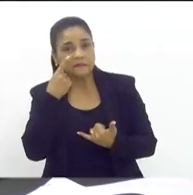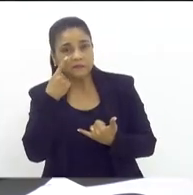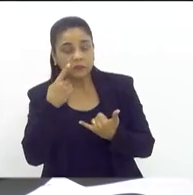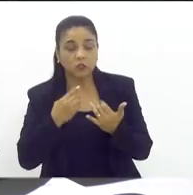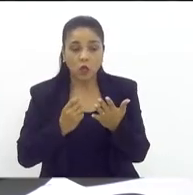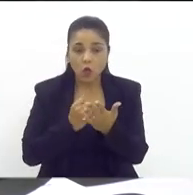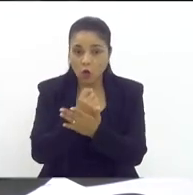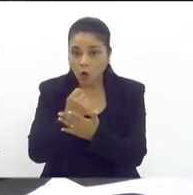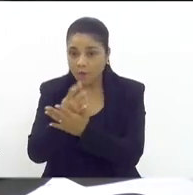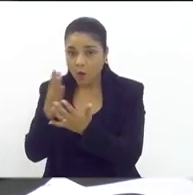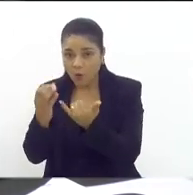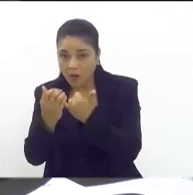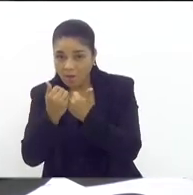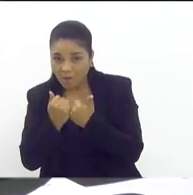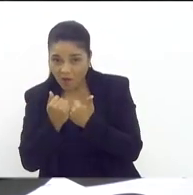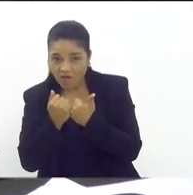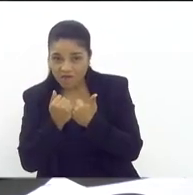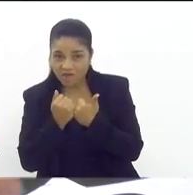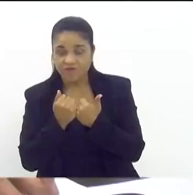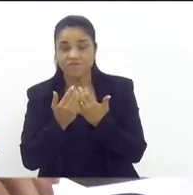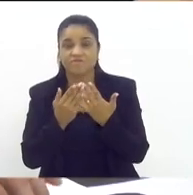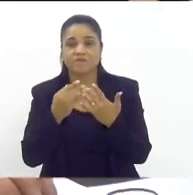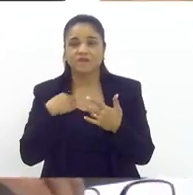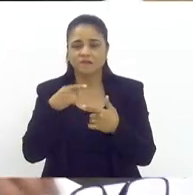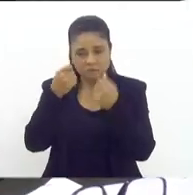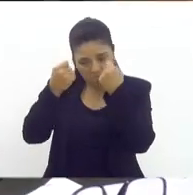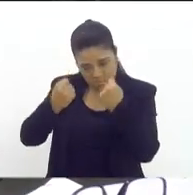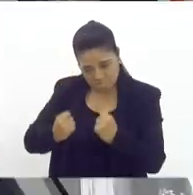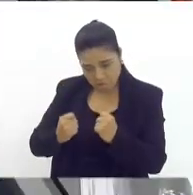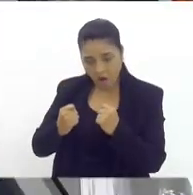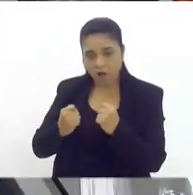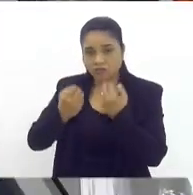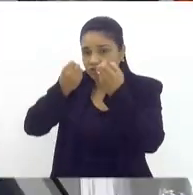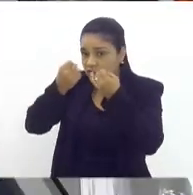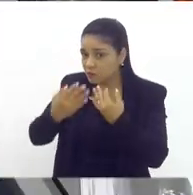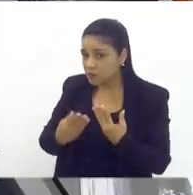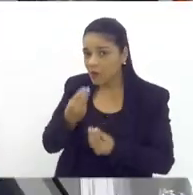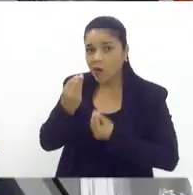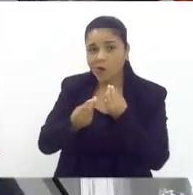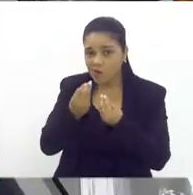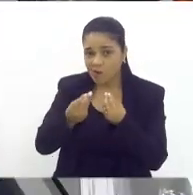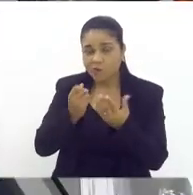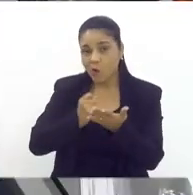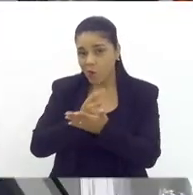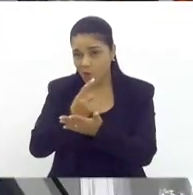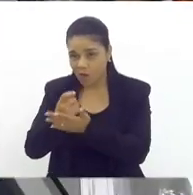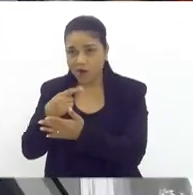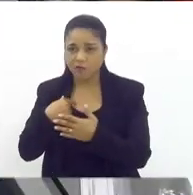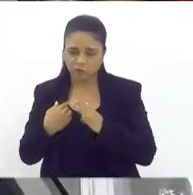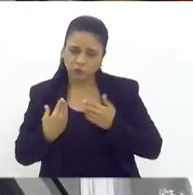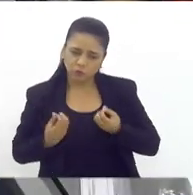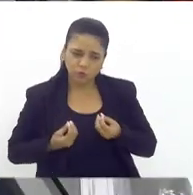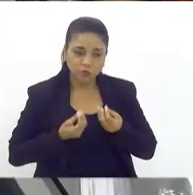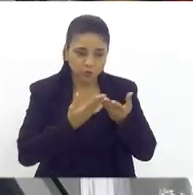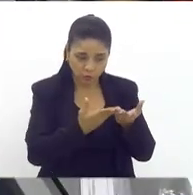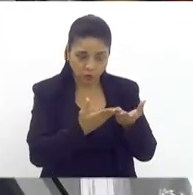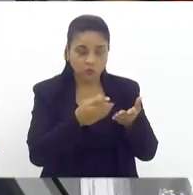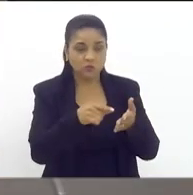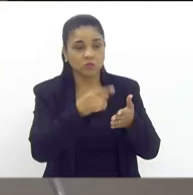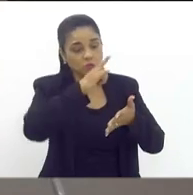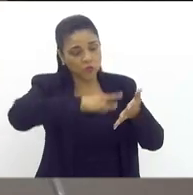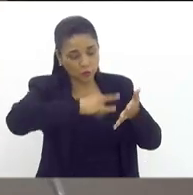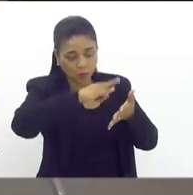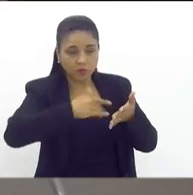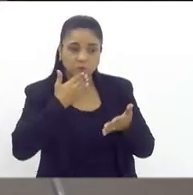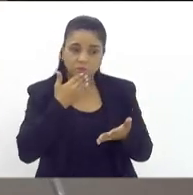excelência pode fazer uma breve referência sobre sobre essa tratativa na verdade é até trouxe todos os documentos solicitados pela